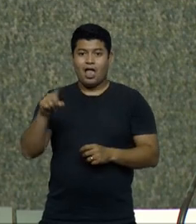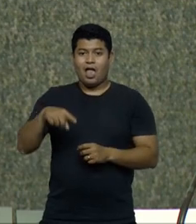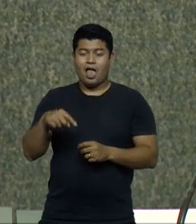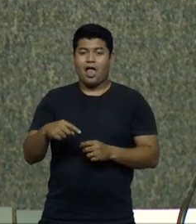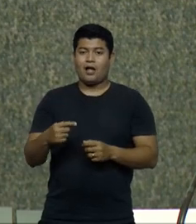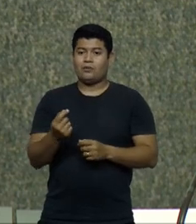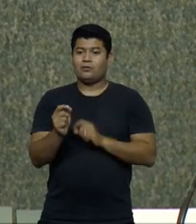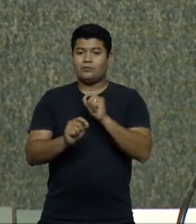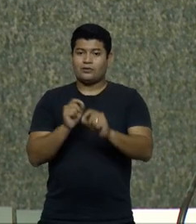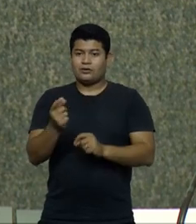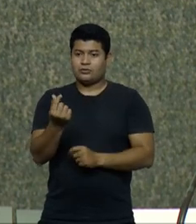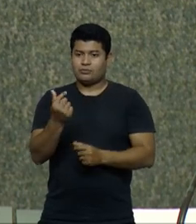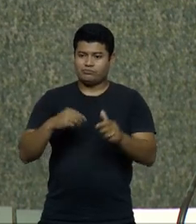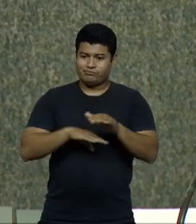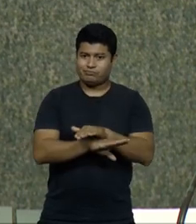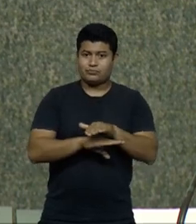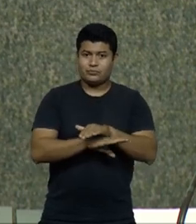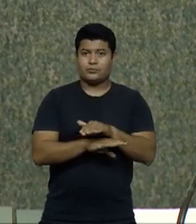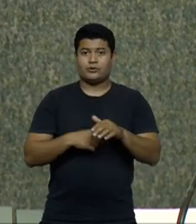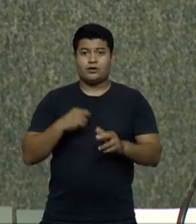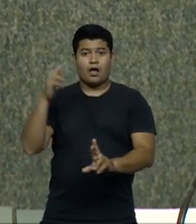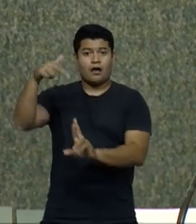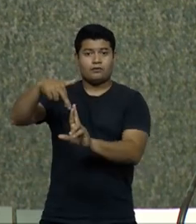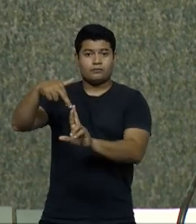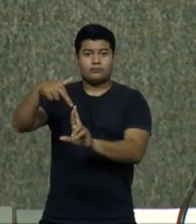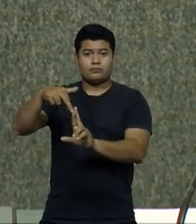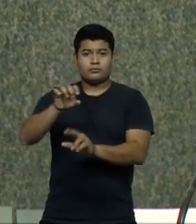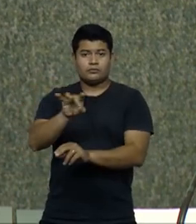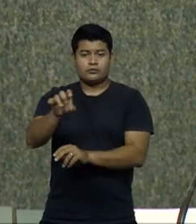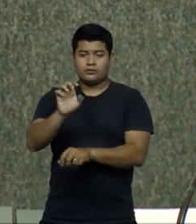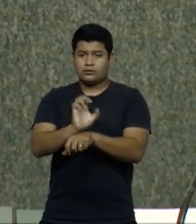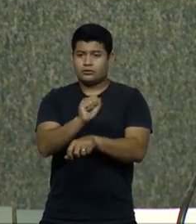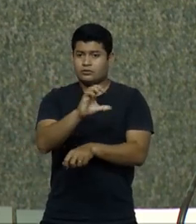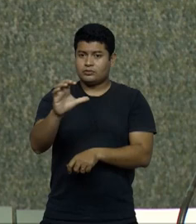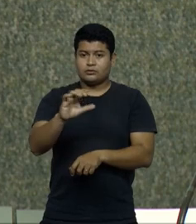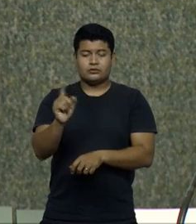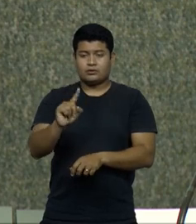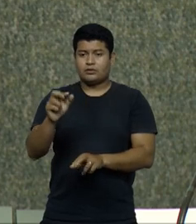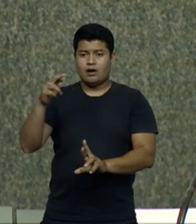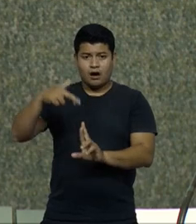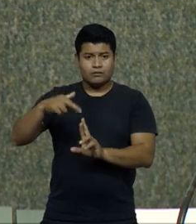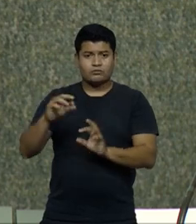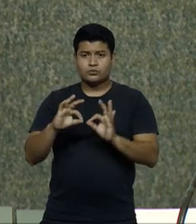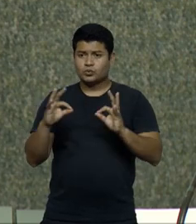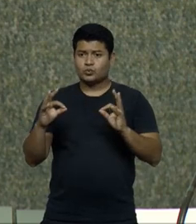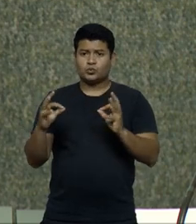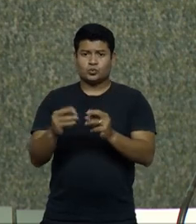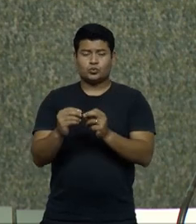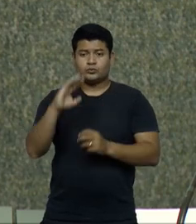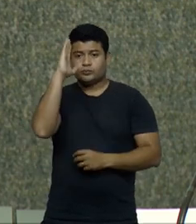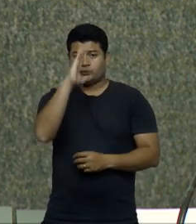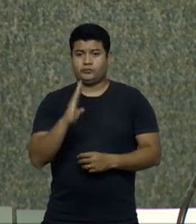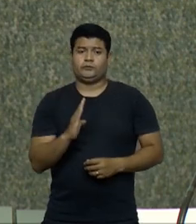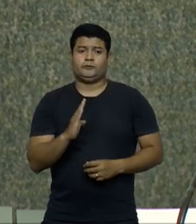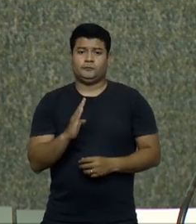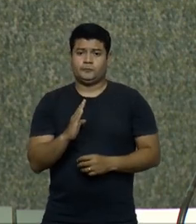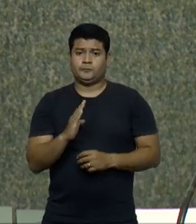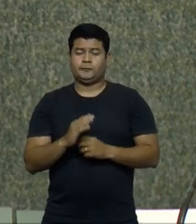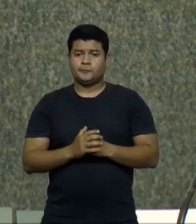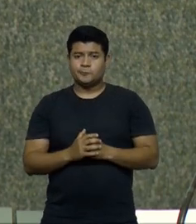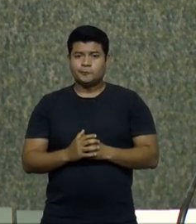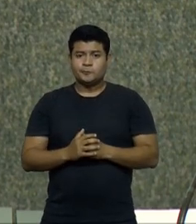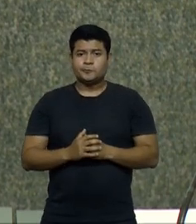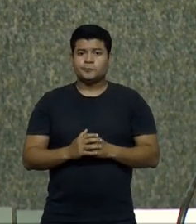crônico do Plano Nacional de Educação e não me refiro apenas ao estado de Santa Catarina sobre referindo a nível de Brasil é